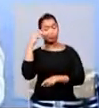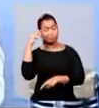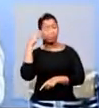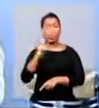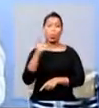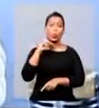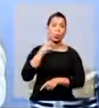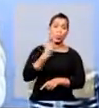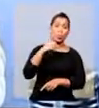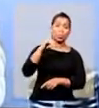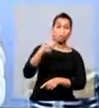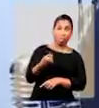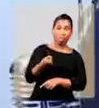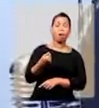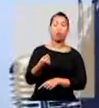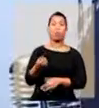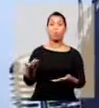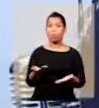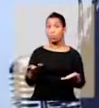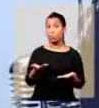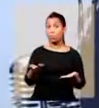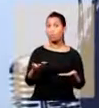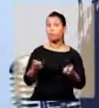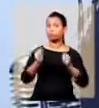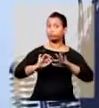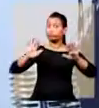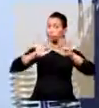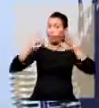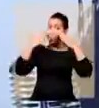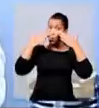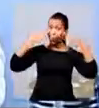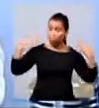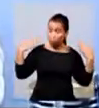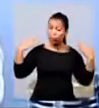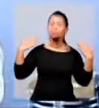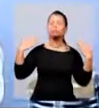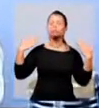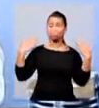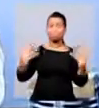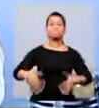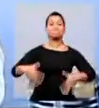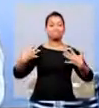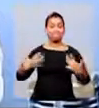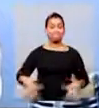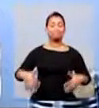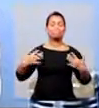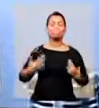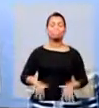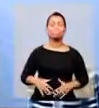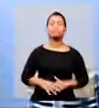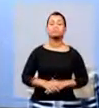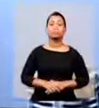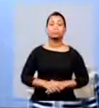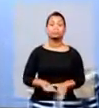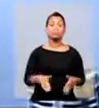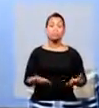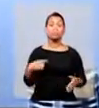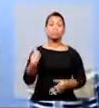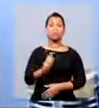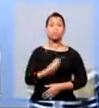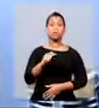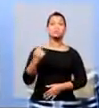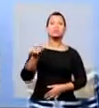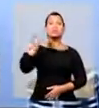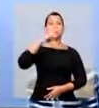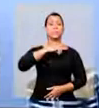ganhou uma imensidão de visibilidade, e para a gente isso é muito importante, né? Porque acaba trazendo